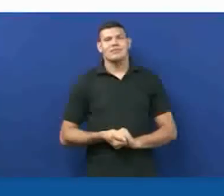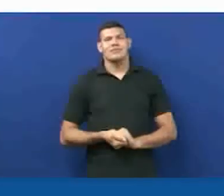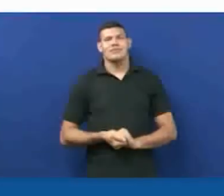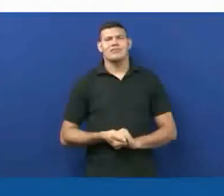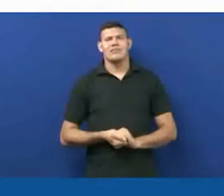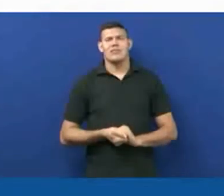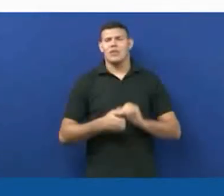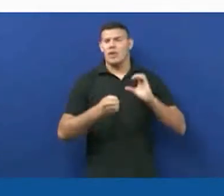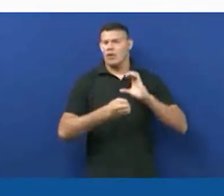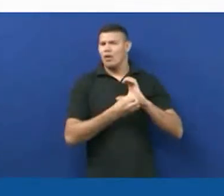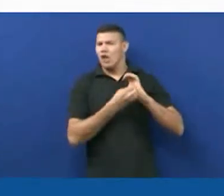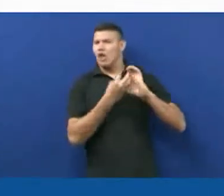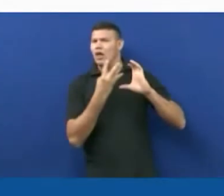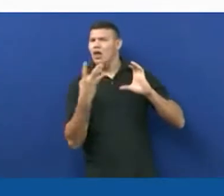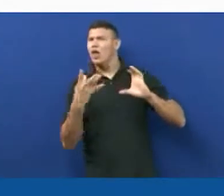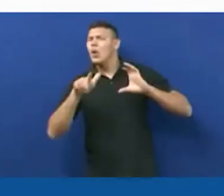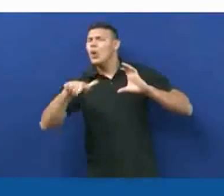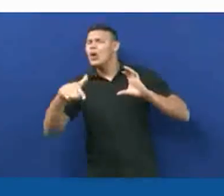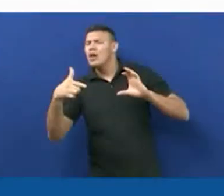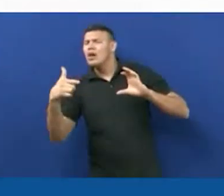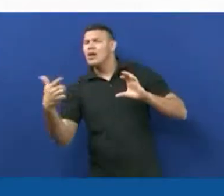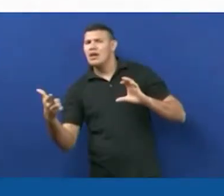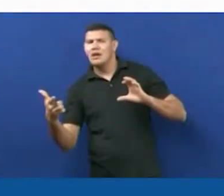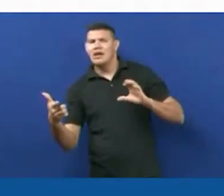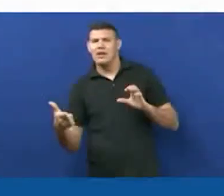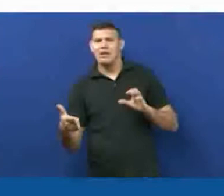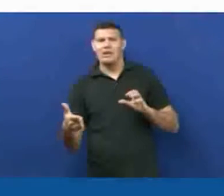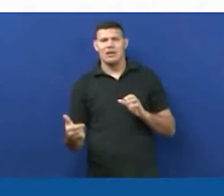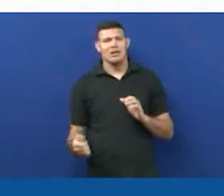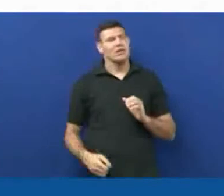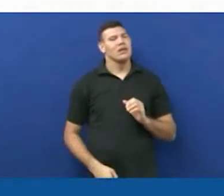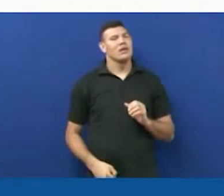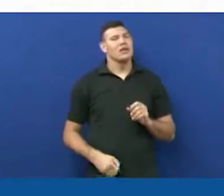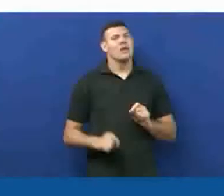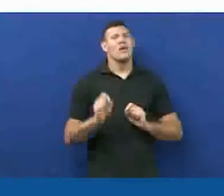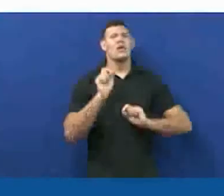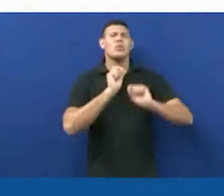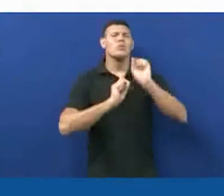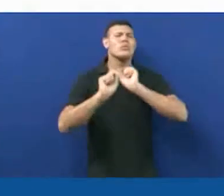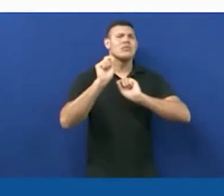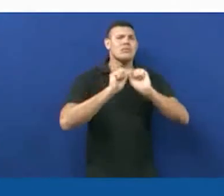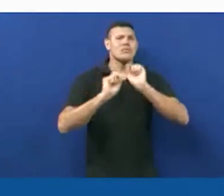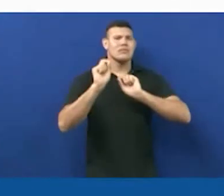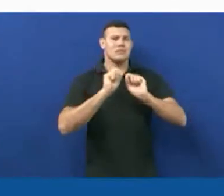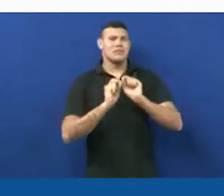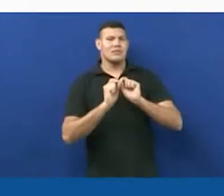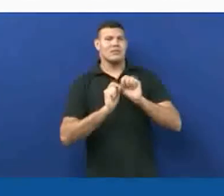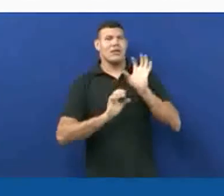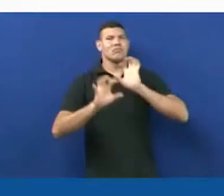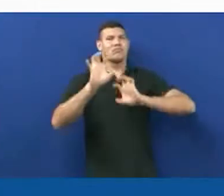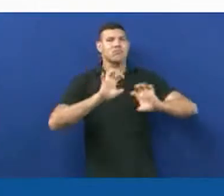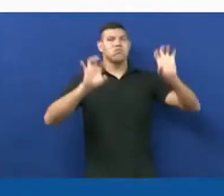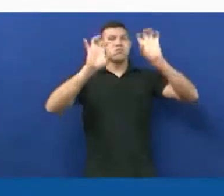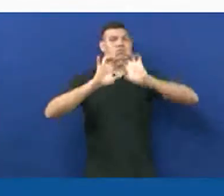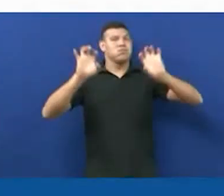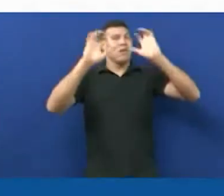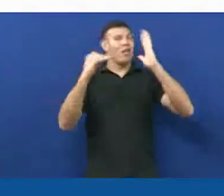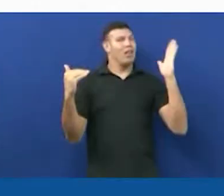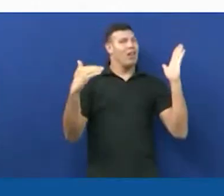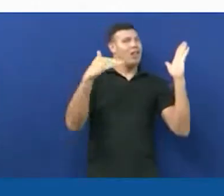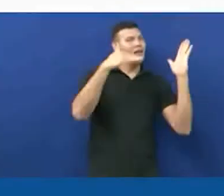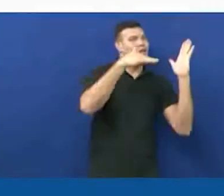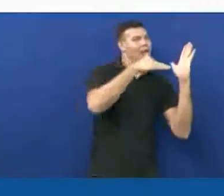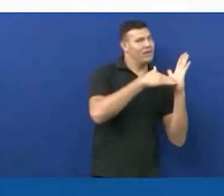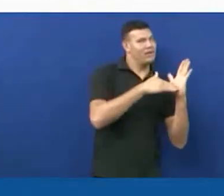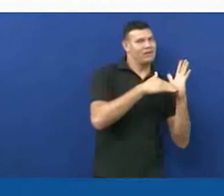Uma outra característica importante é que os planetas mais distantes, eles são aqueles planetas que são gasosos. Eles